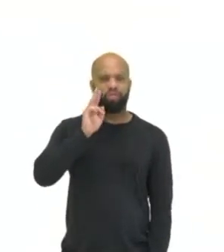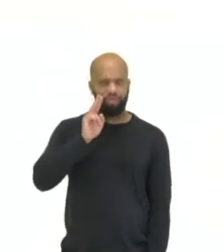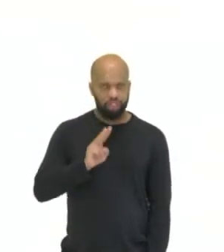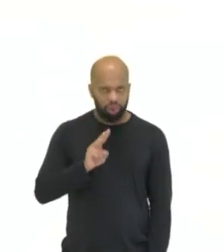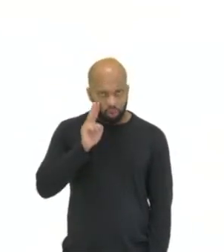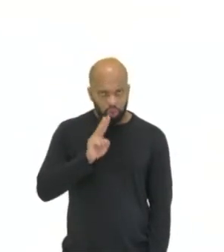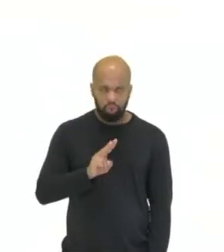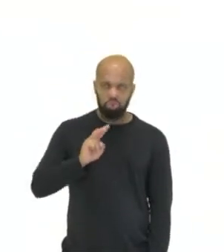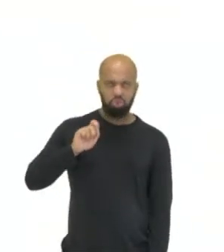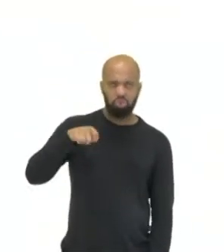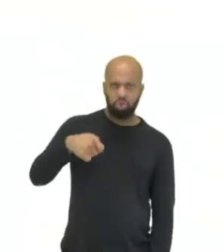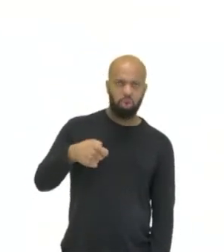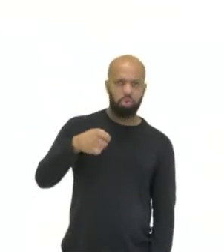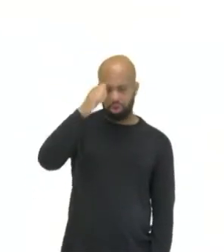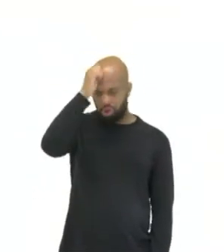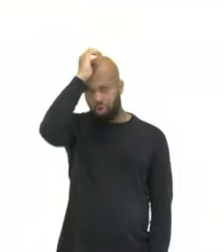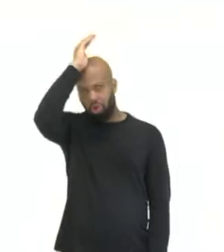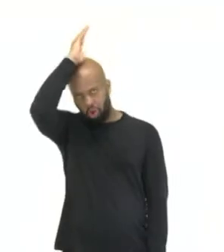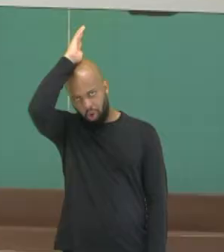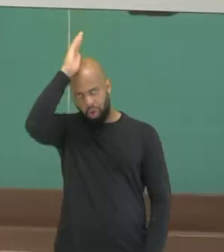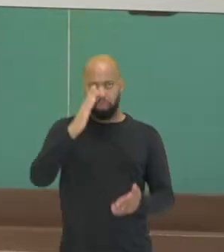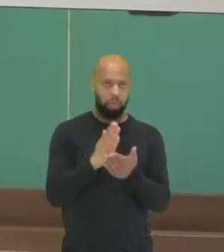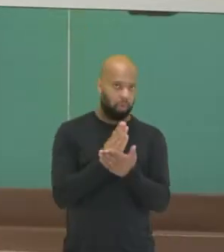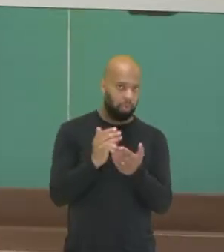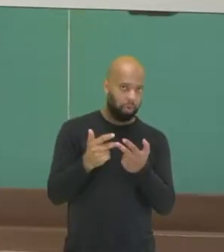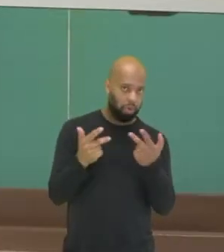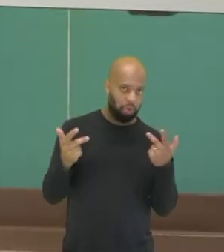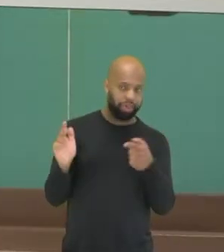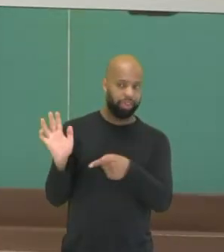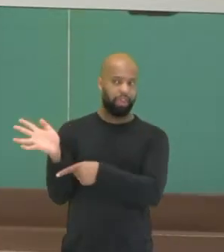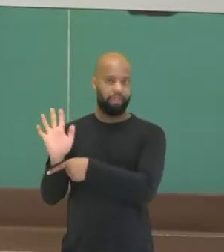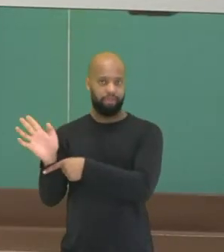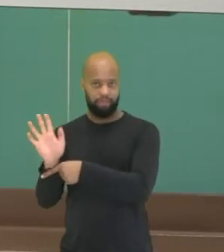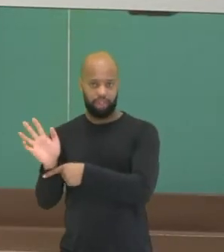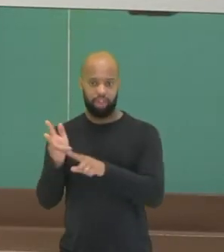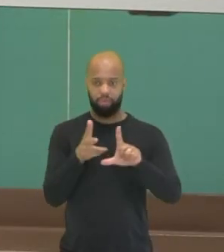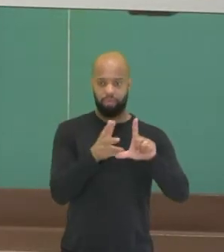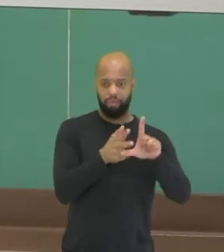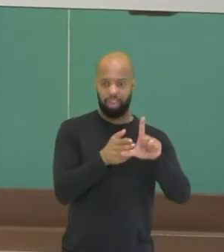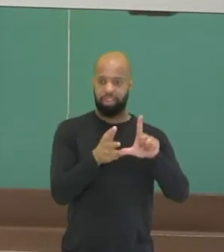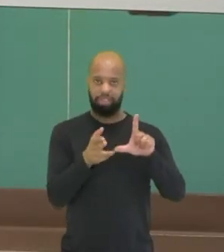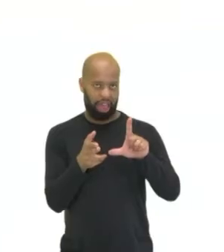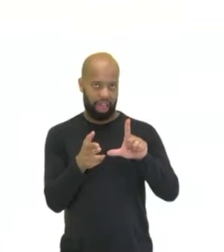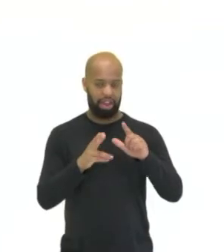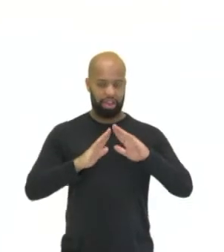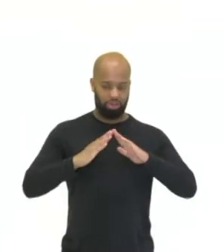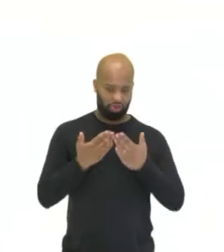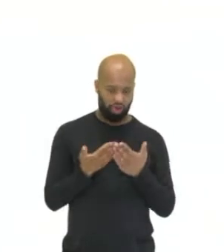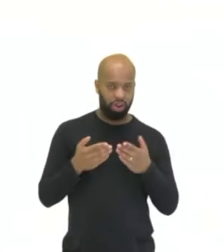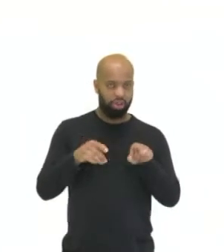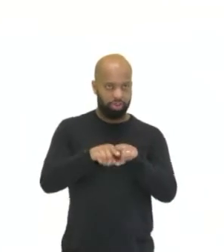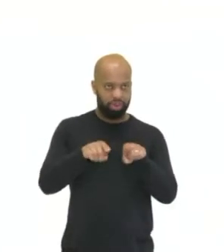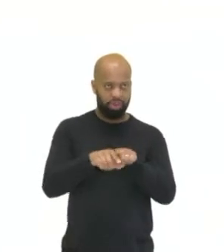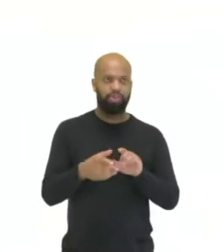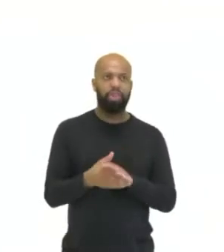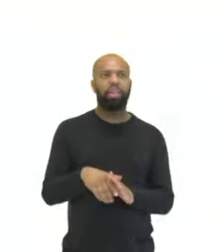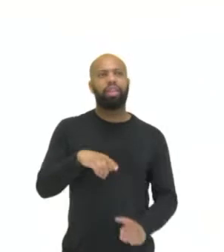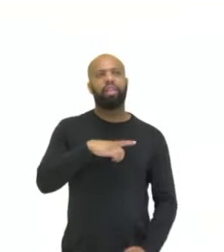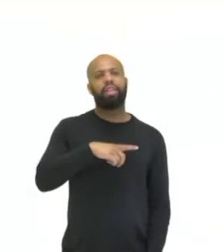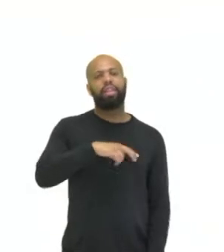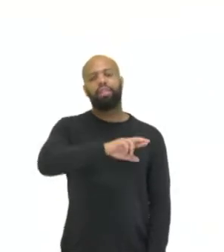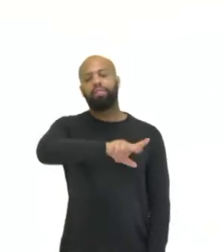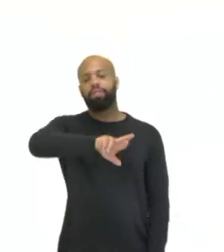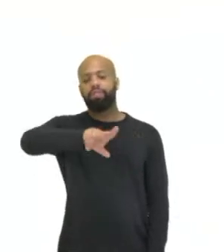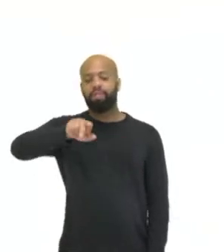filmes, séries e também na escola, com o seu professor de história, por que não? Atualmente, muitos países do mundo têm como